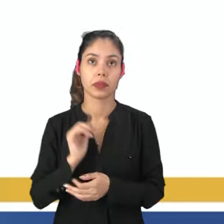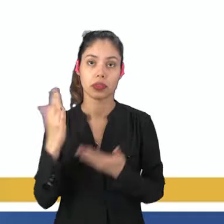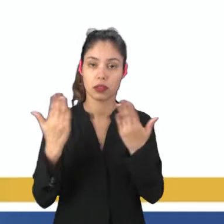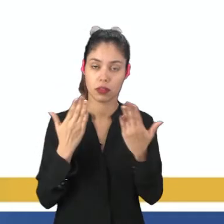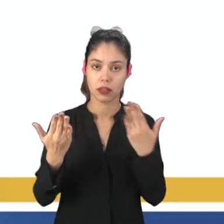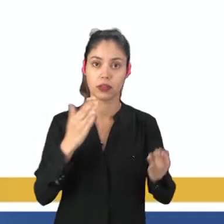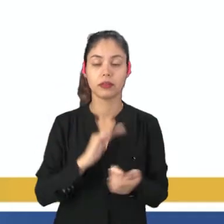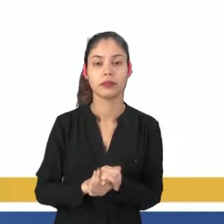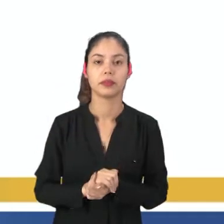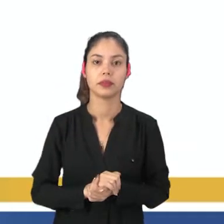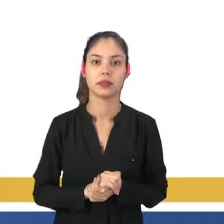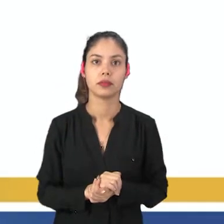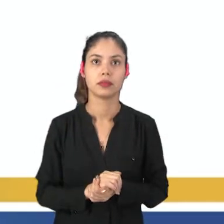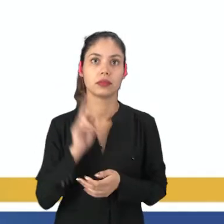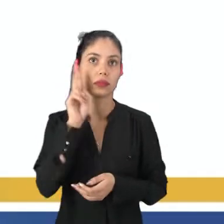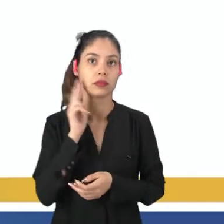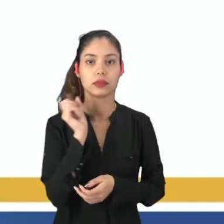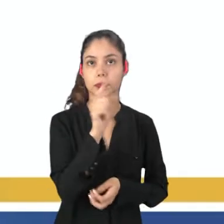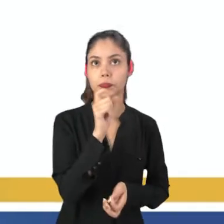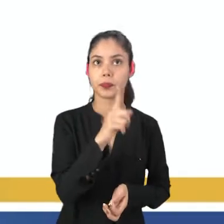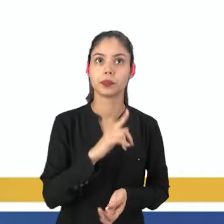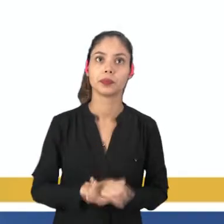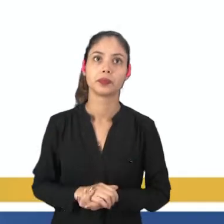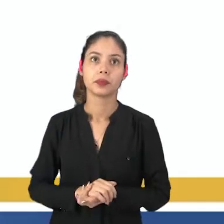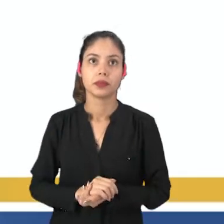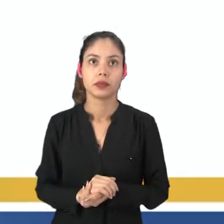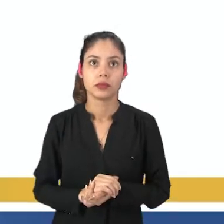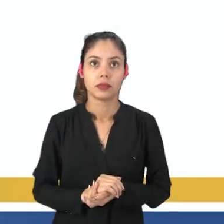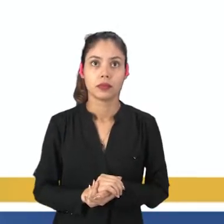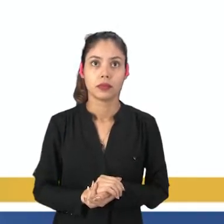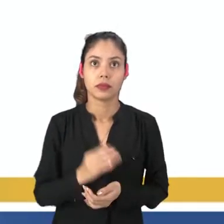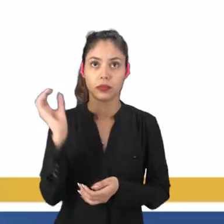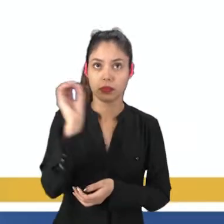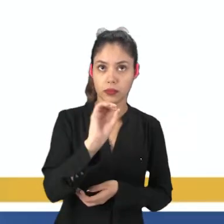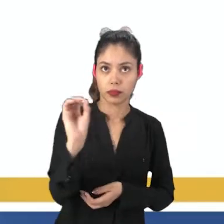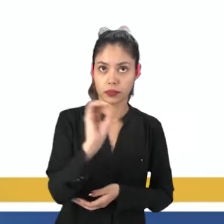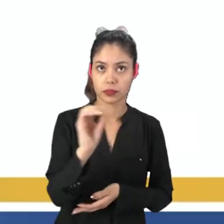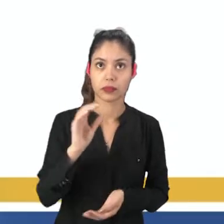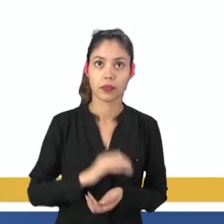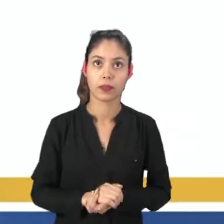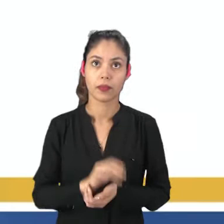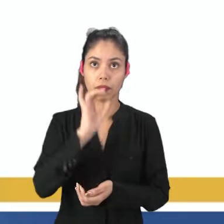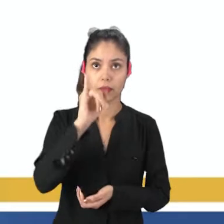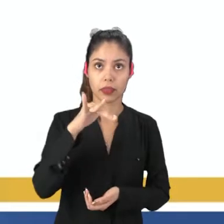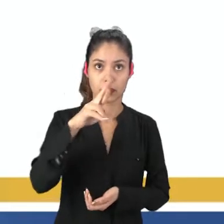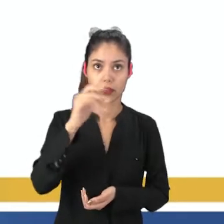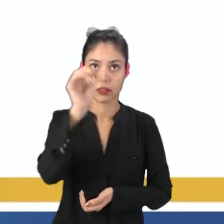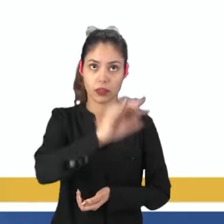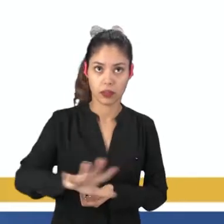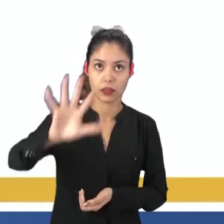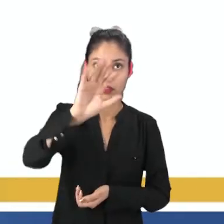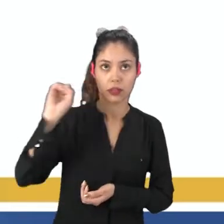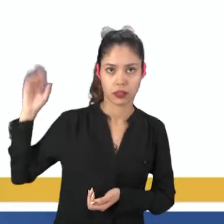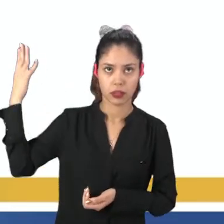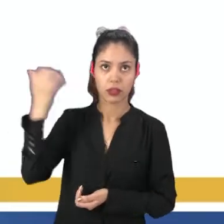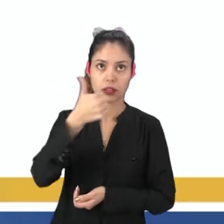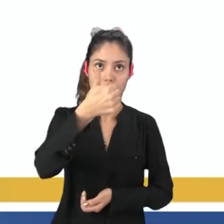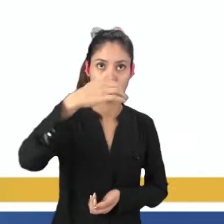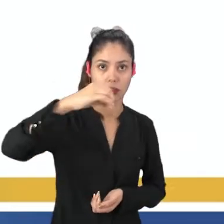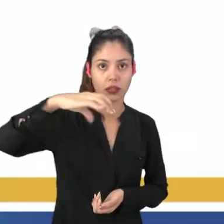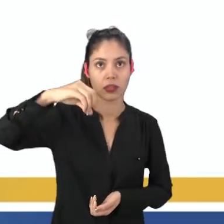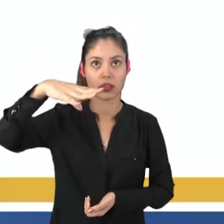associados, respectivamente, com a cor rosa e o azul. A campanha Outubro Rosa é internacional e acontece